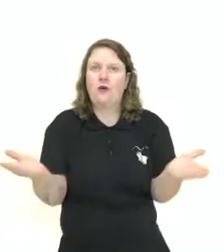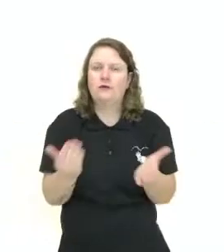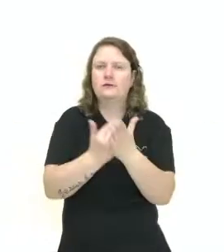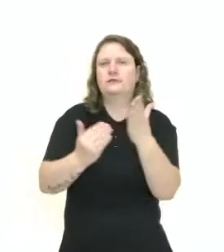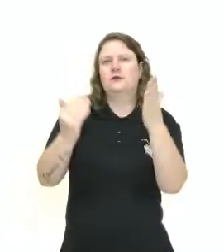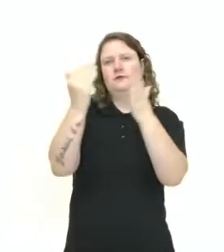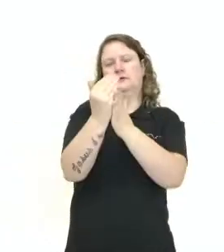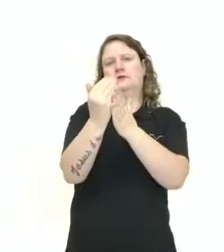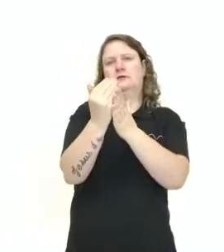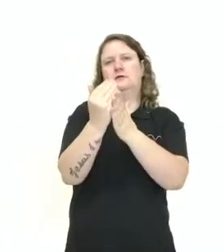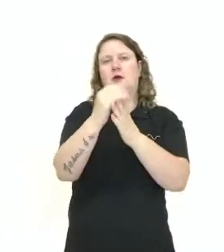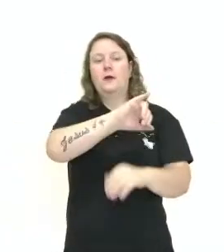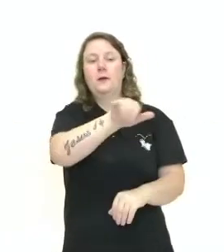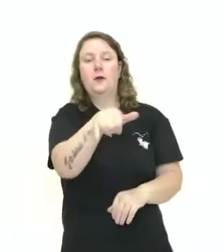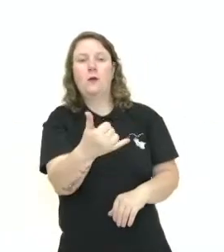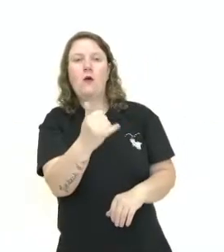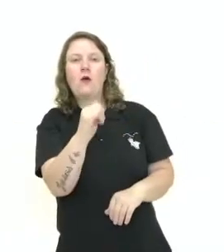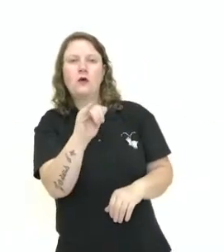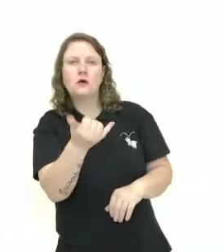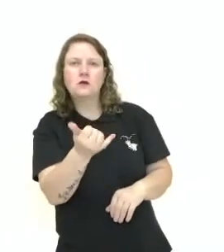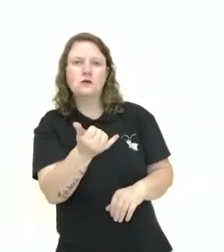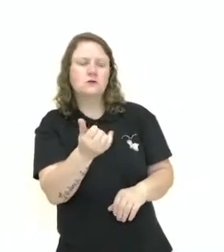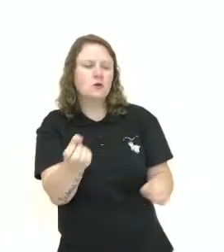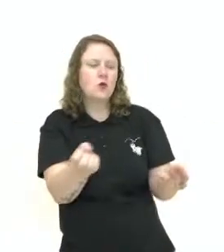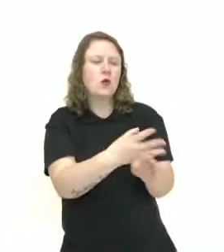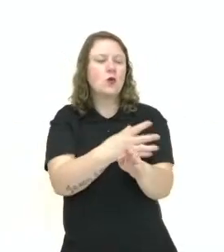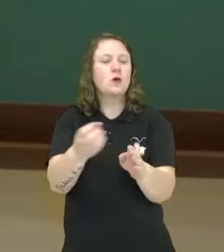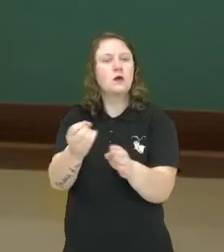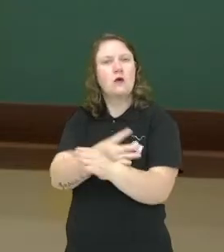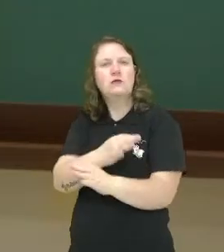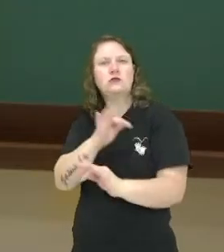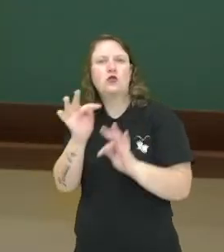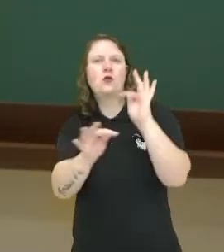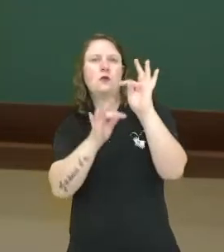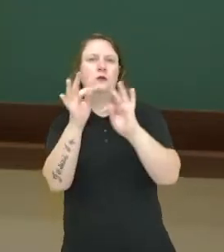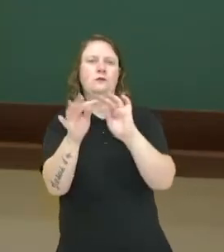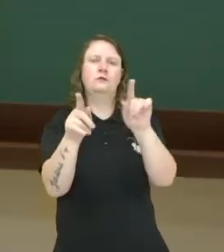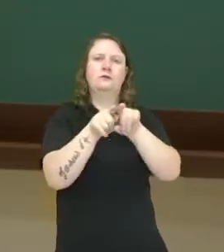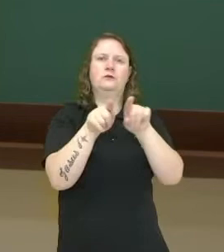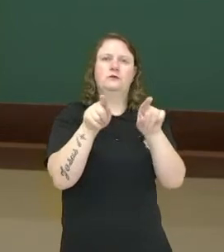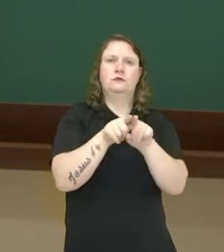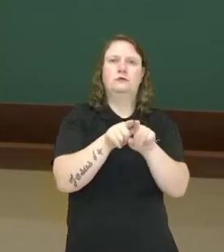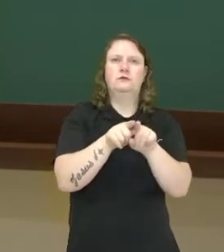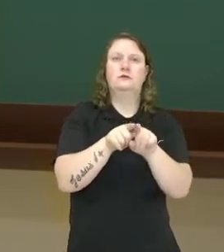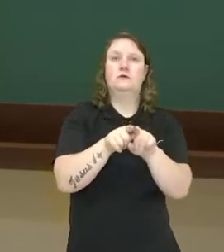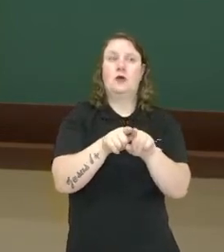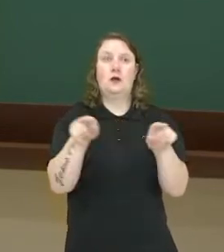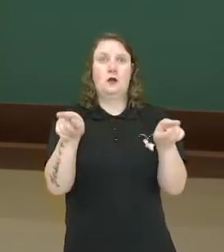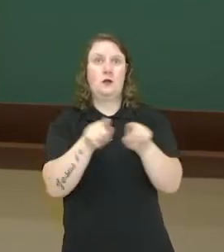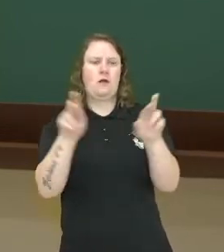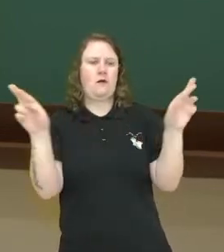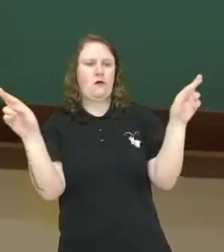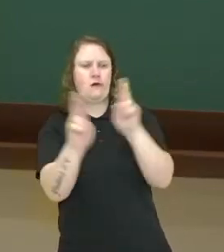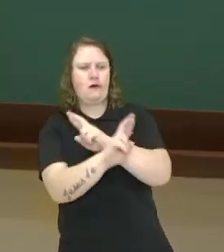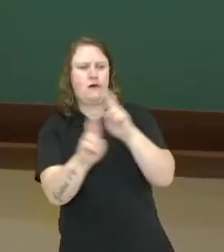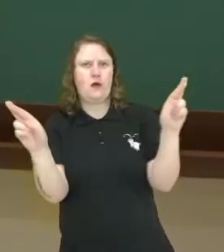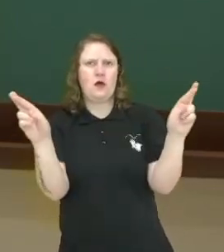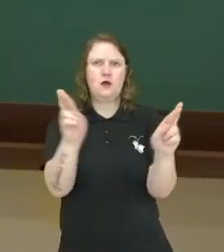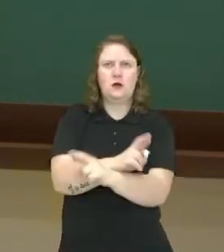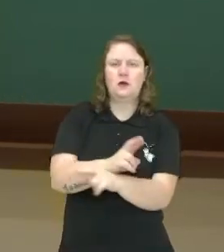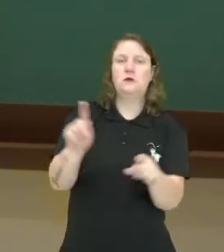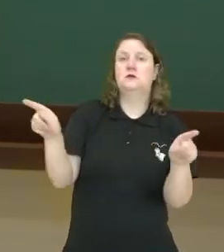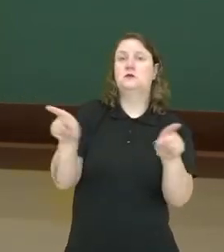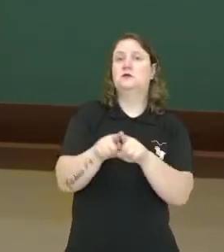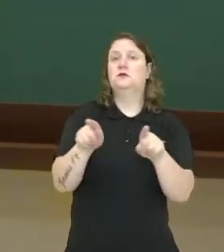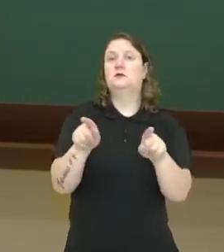das inovações contínuas de todo mundo. Se estabelecem relações importantes com outros países, haverá, por